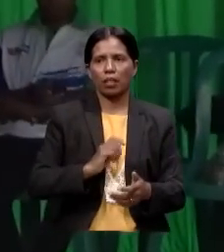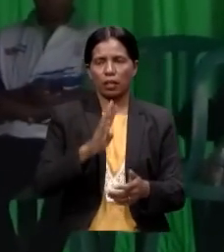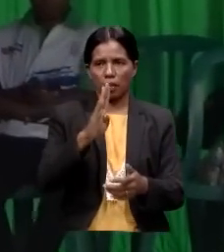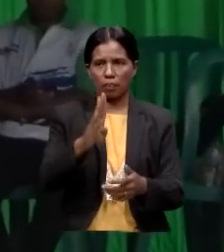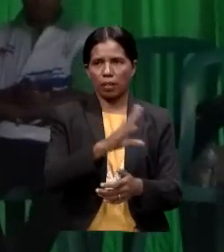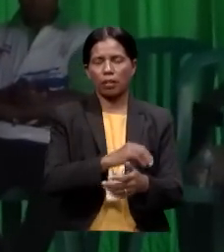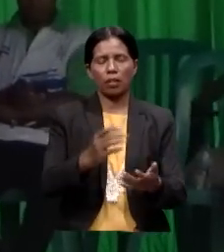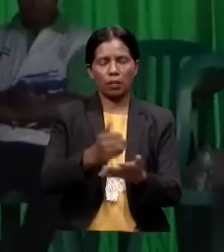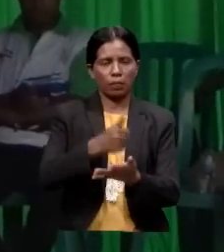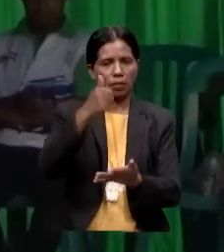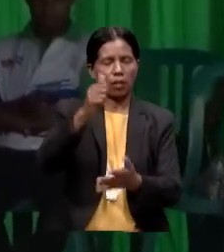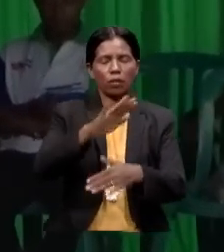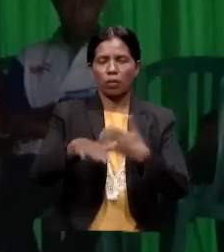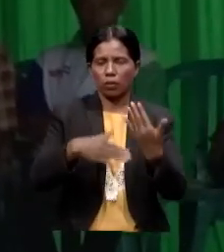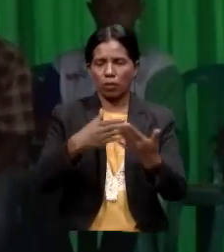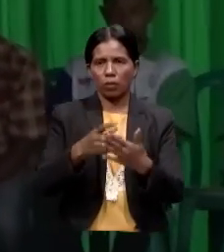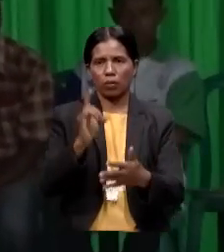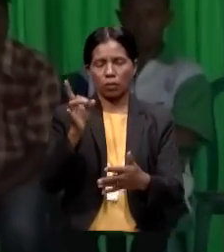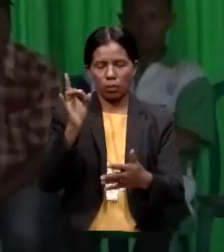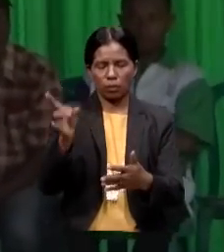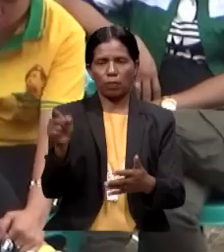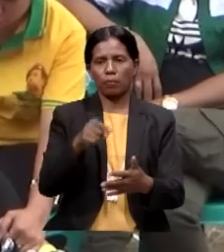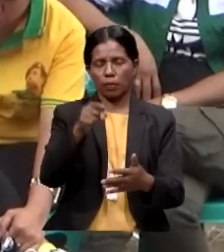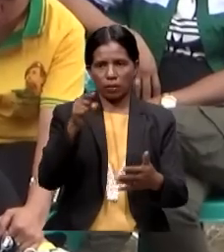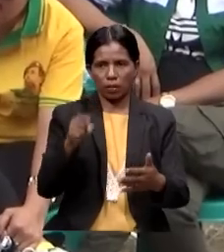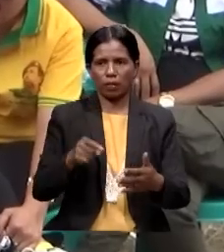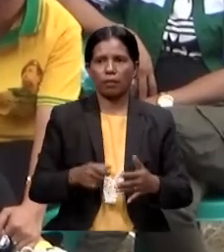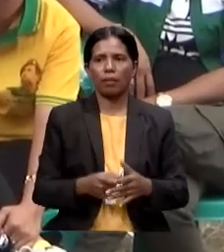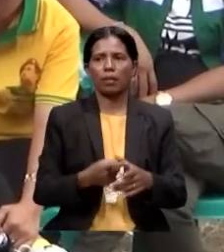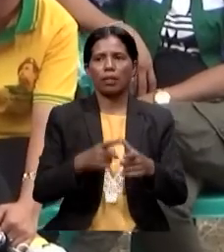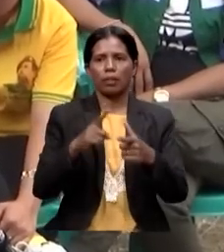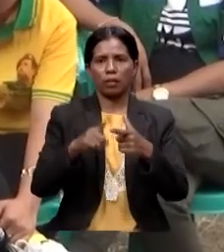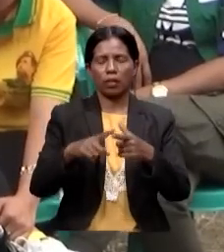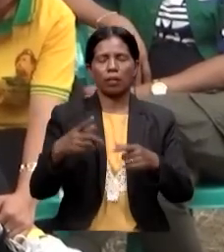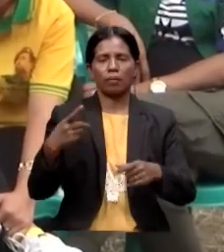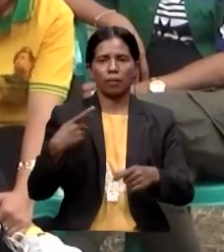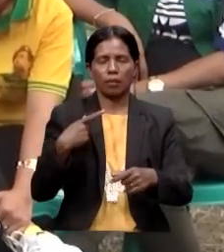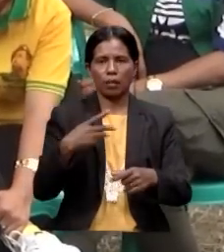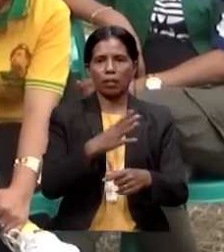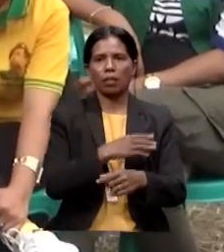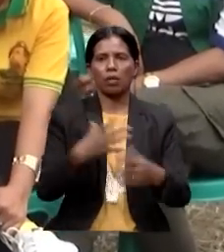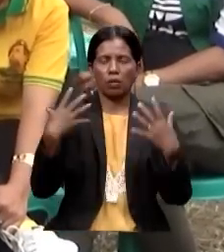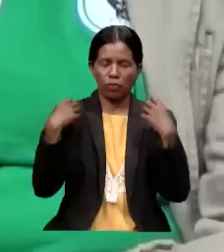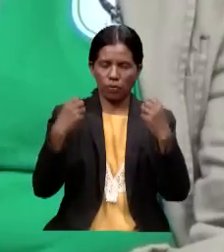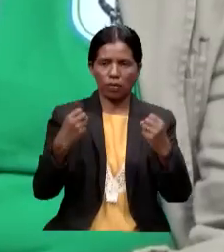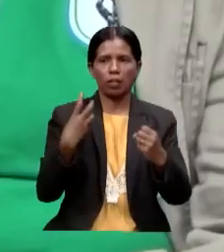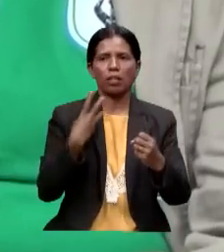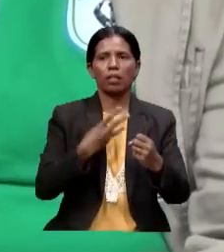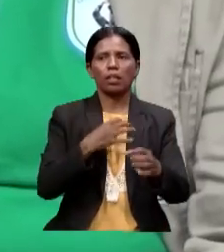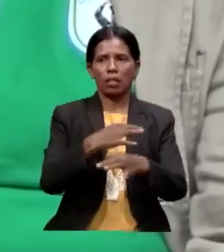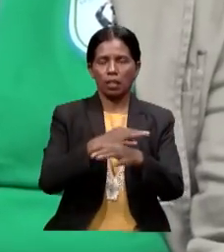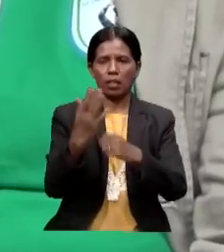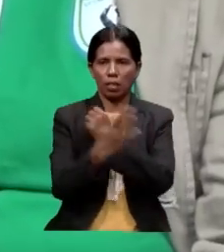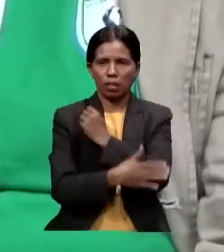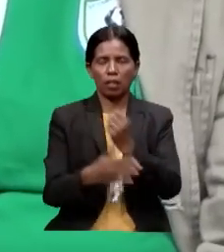menamutla, 70%, nantang dia. Depois, o parlamento da Mago Forte vai estar a dia raio de onde dia e